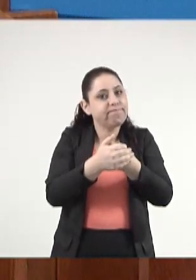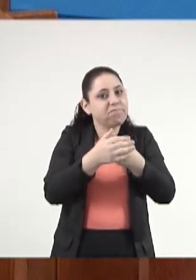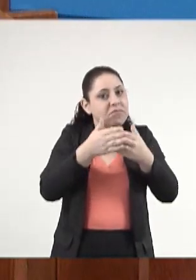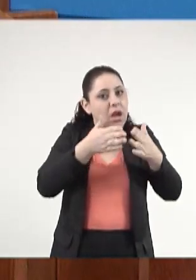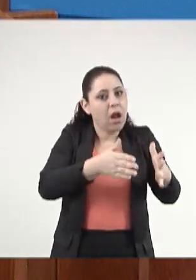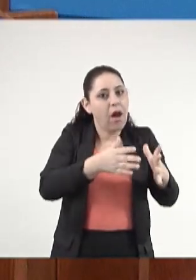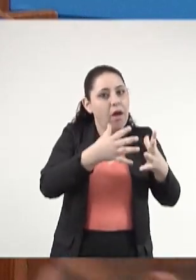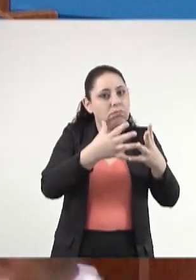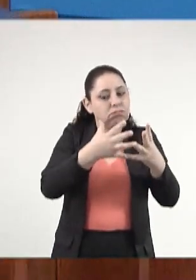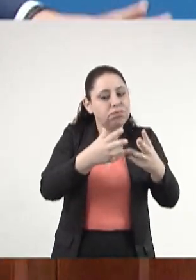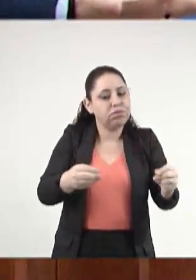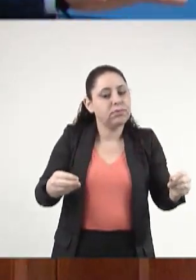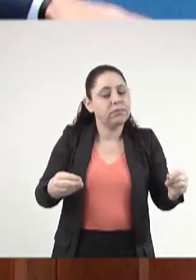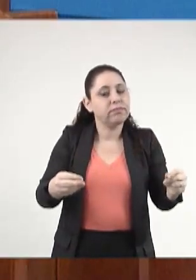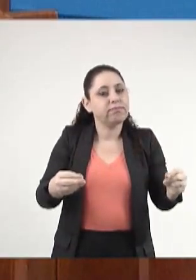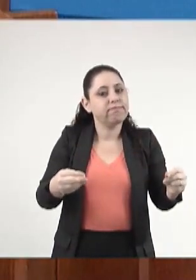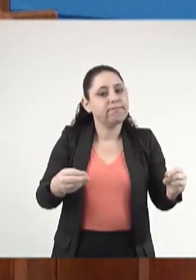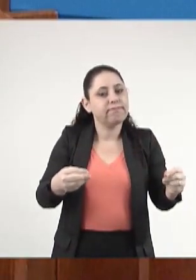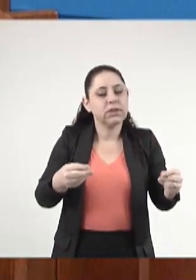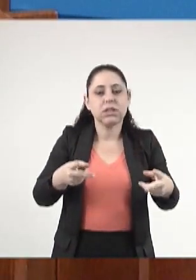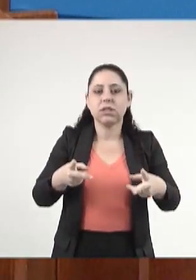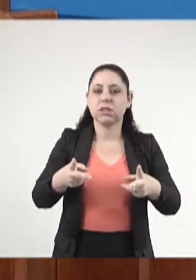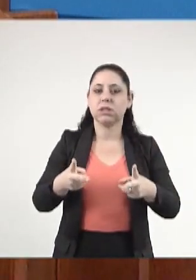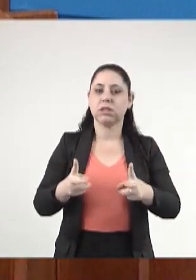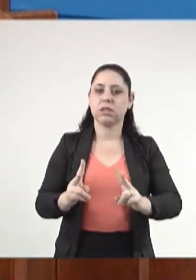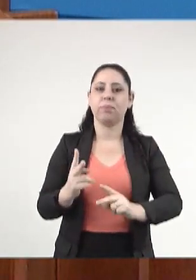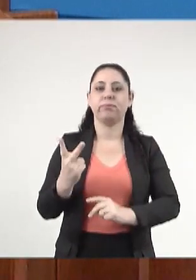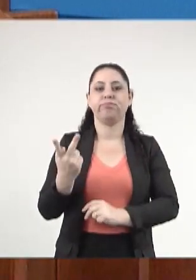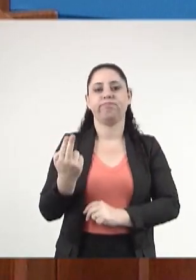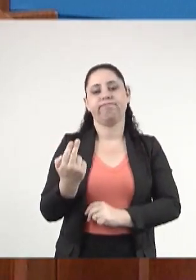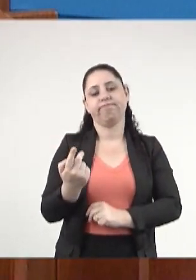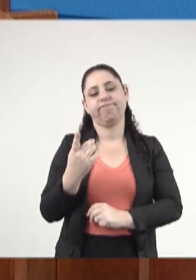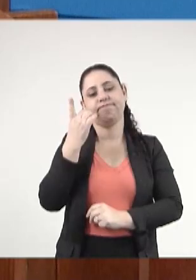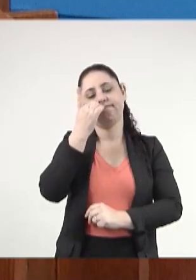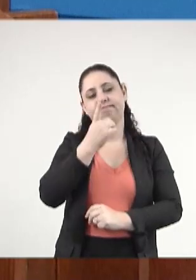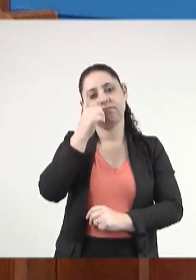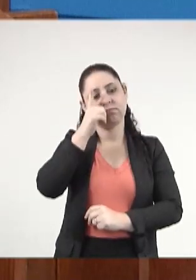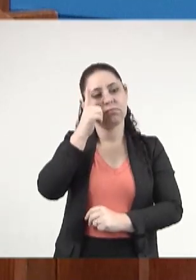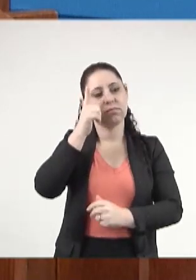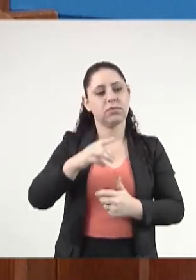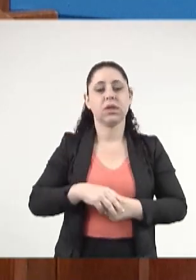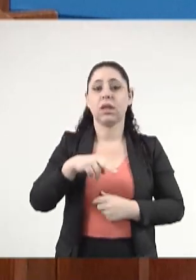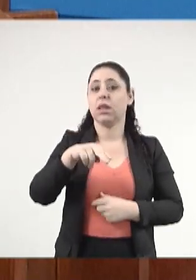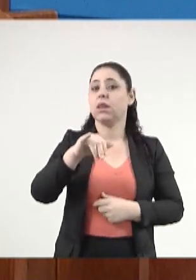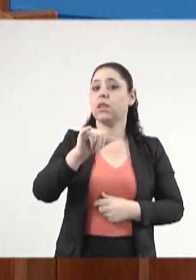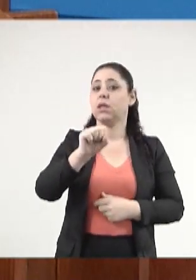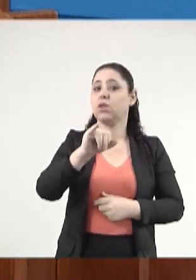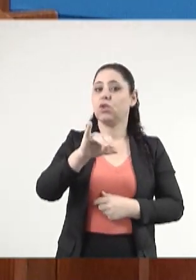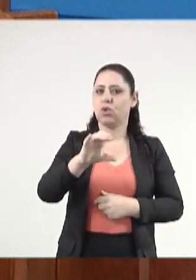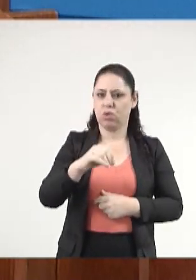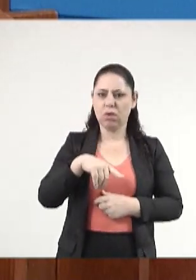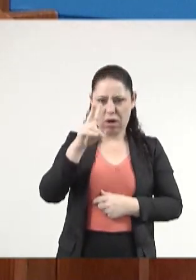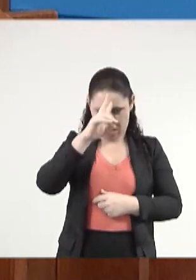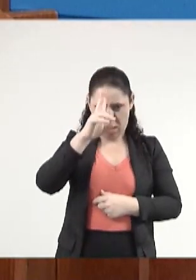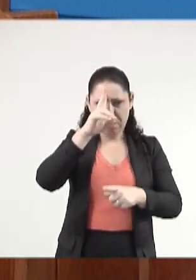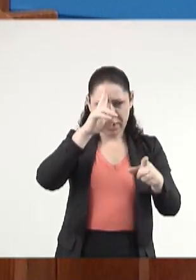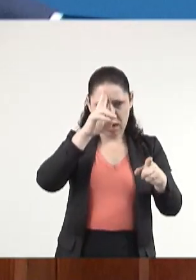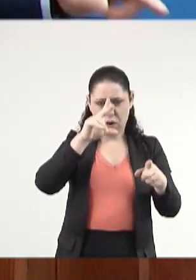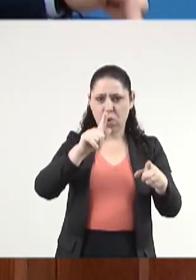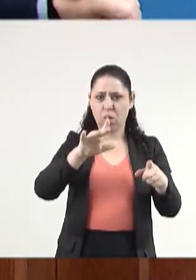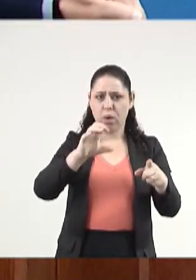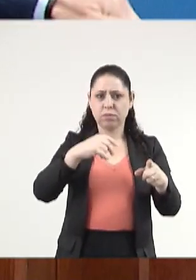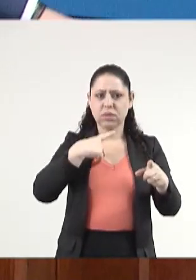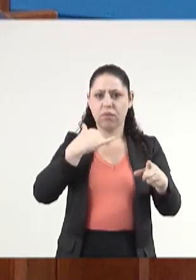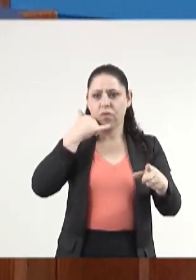nele, né? E é sempre assim, deputada Gleice. Lembra do Nísio Gomes, que